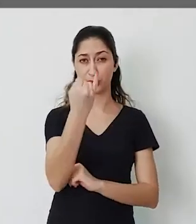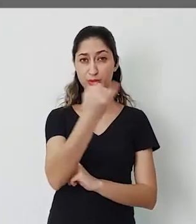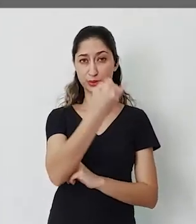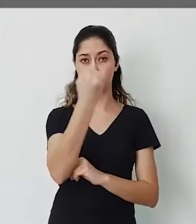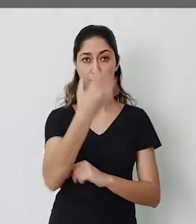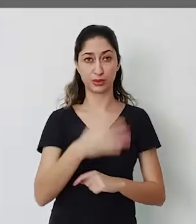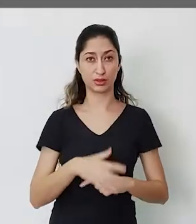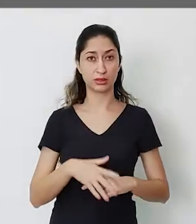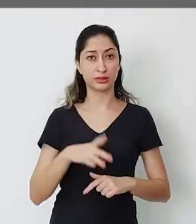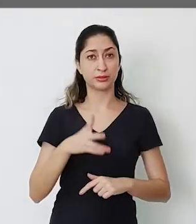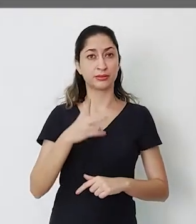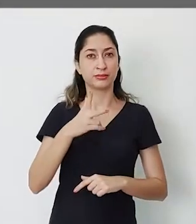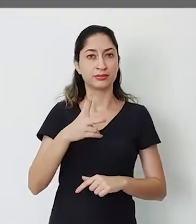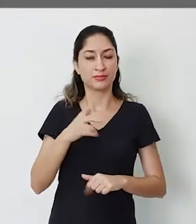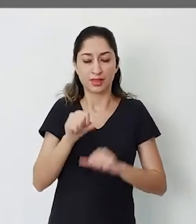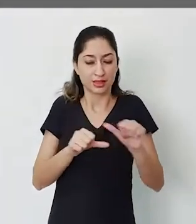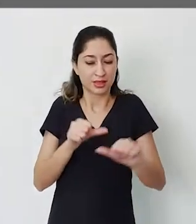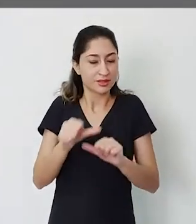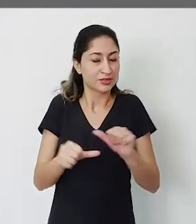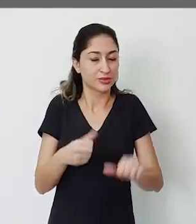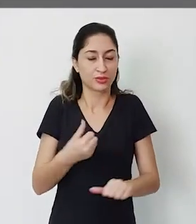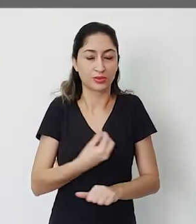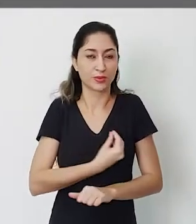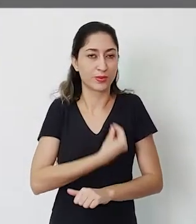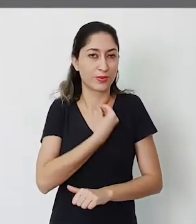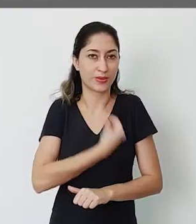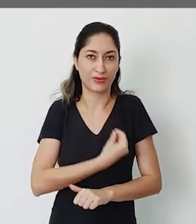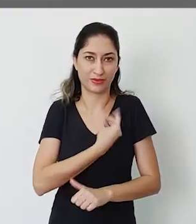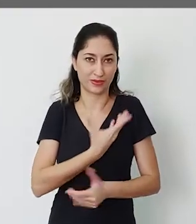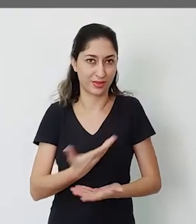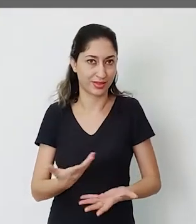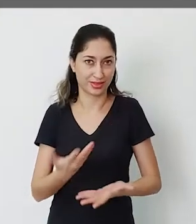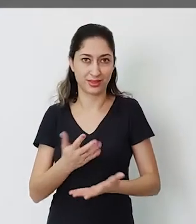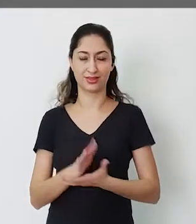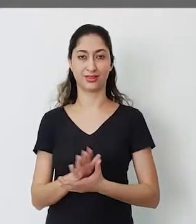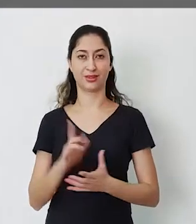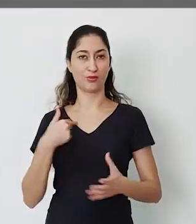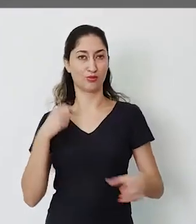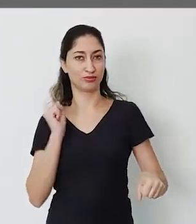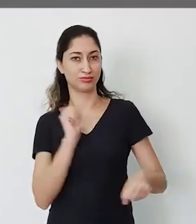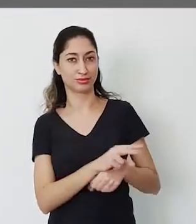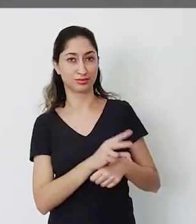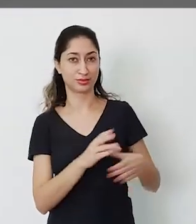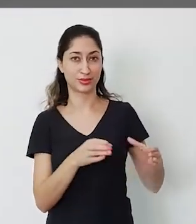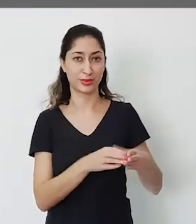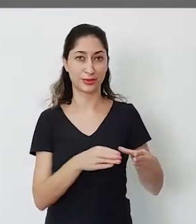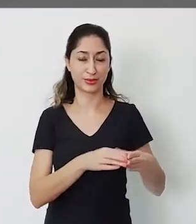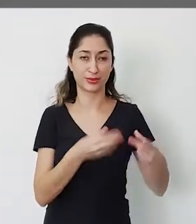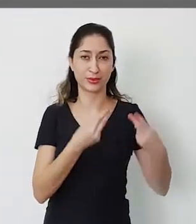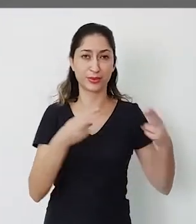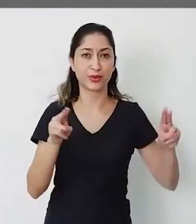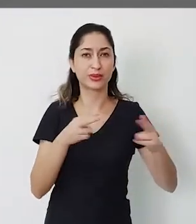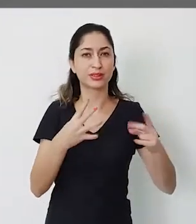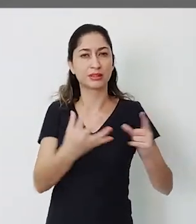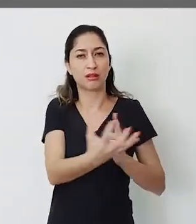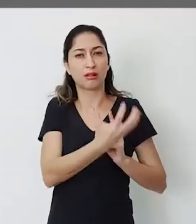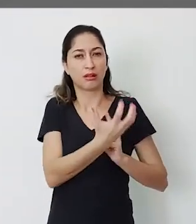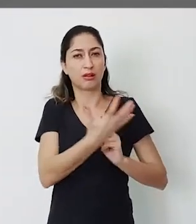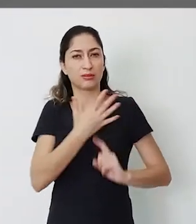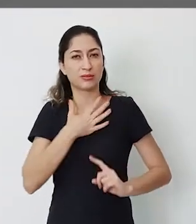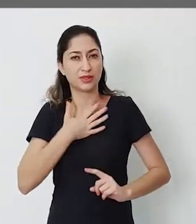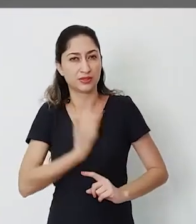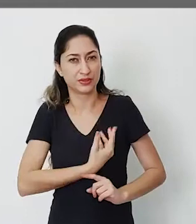Em 94, foi fundada a Comissão de Direitos Humanos e Cidadania lá do Aglomerado de Santa Lúcia, mas que